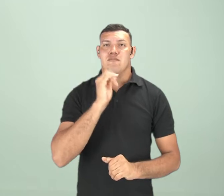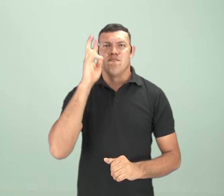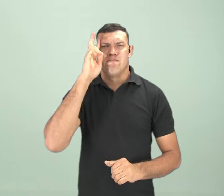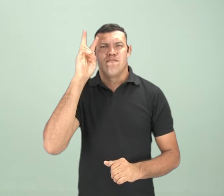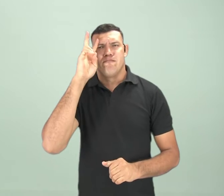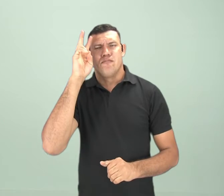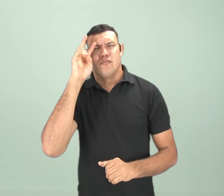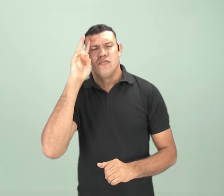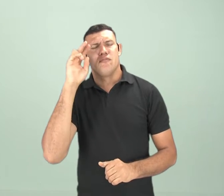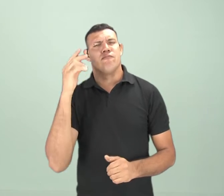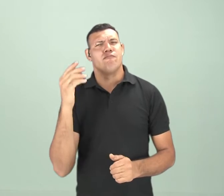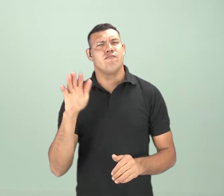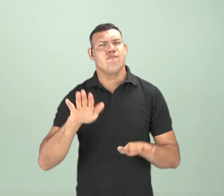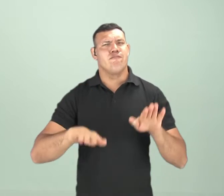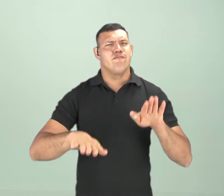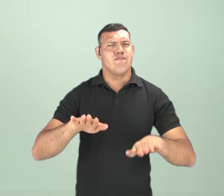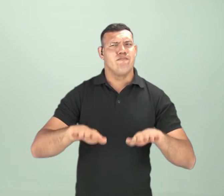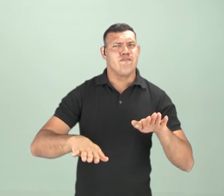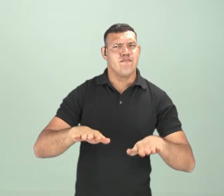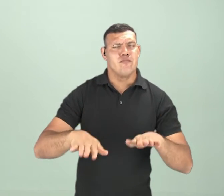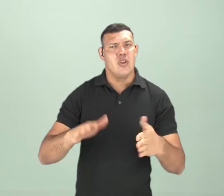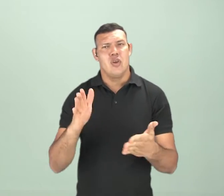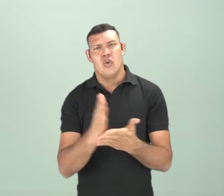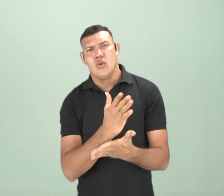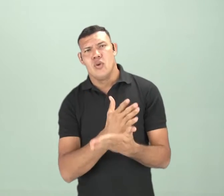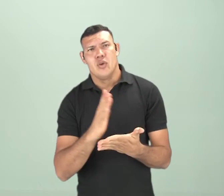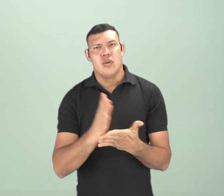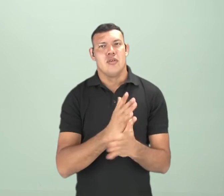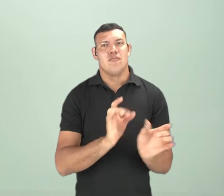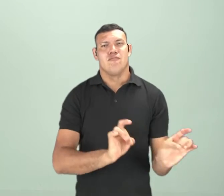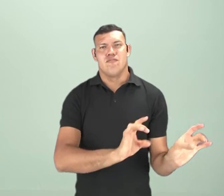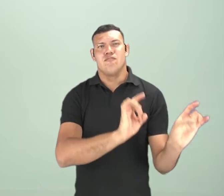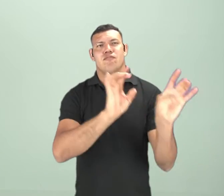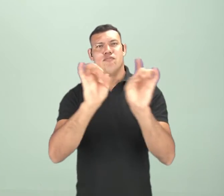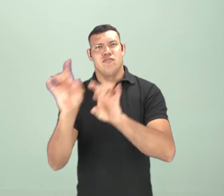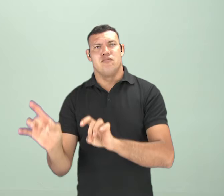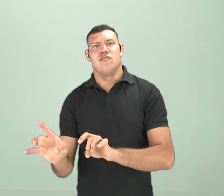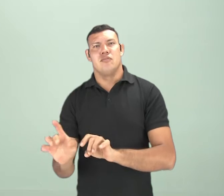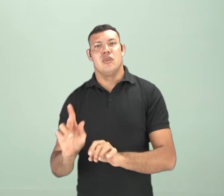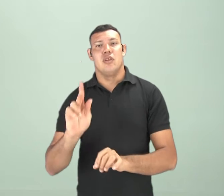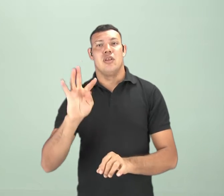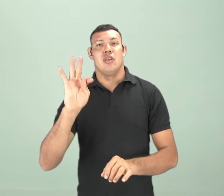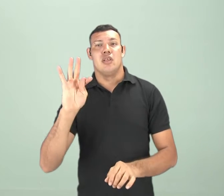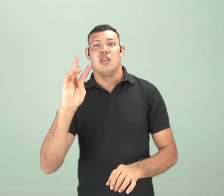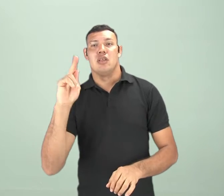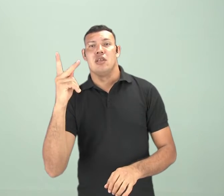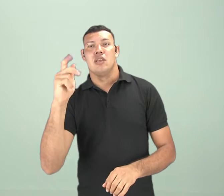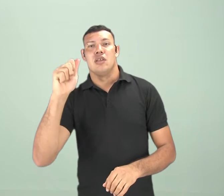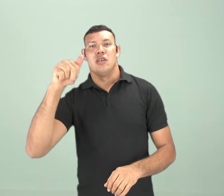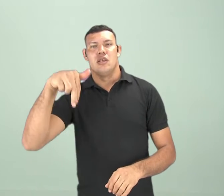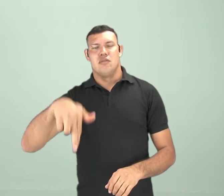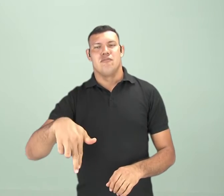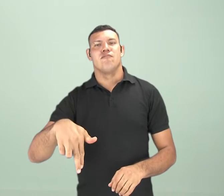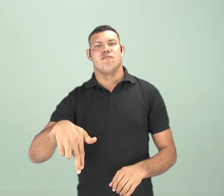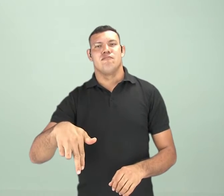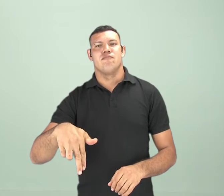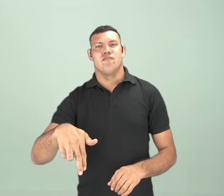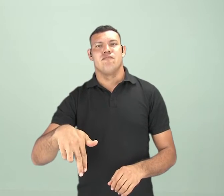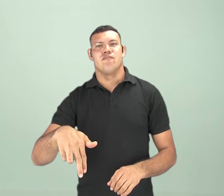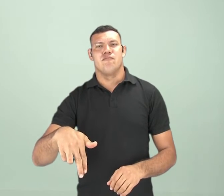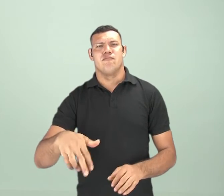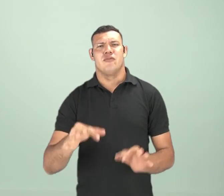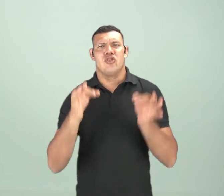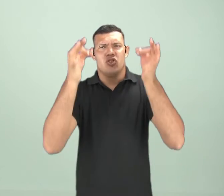quase sempre, existem pouquíssimas exceções, nós acrescentamos o the no início, porque ele vai definir, nós estamos falando de